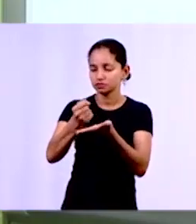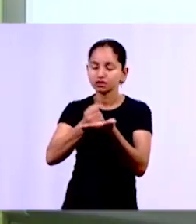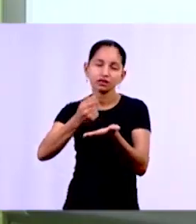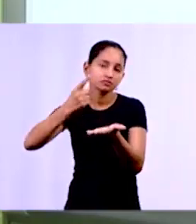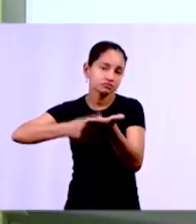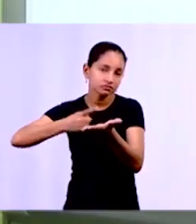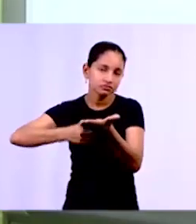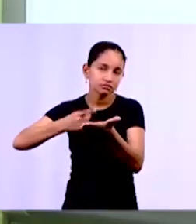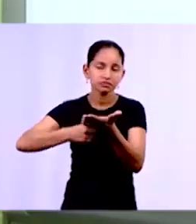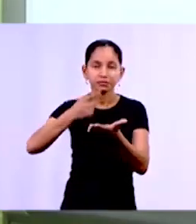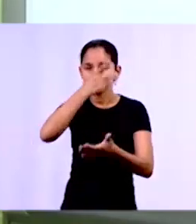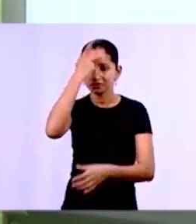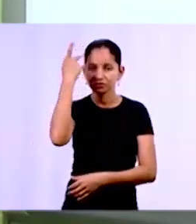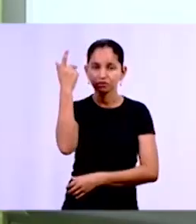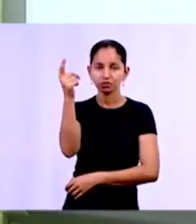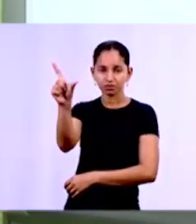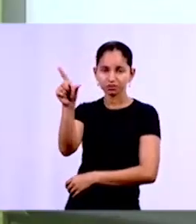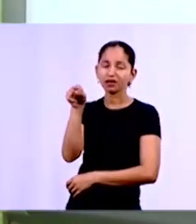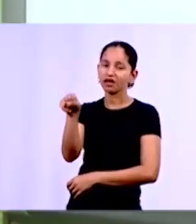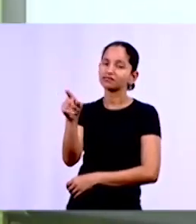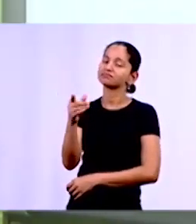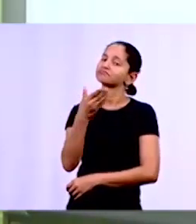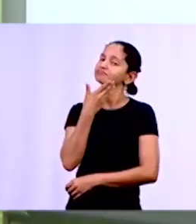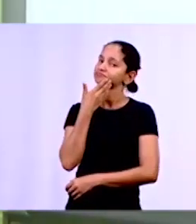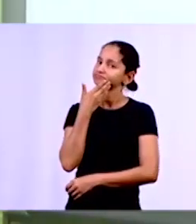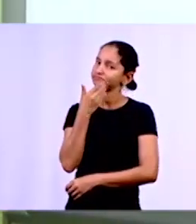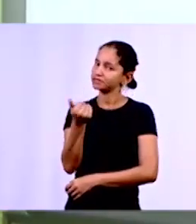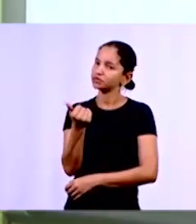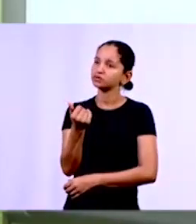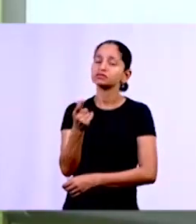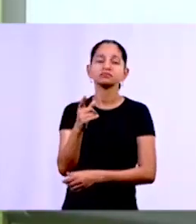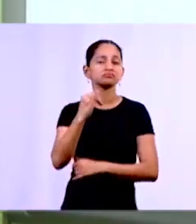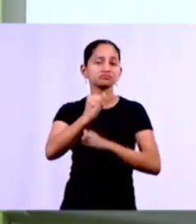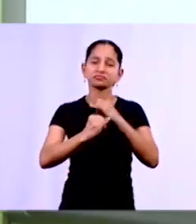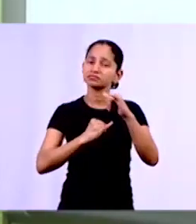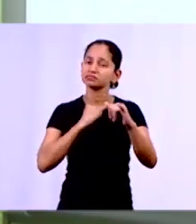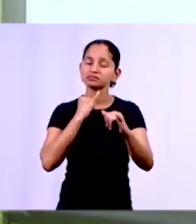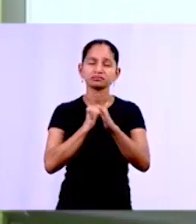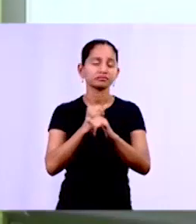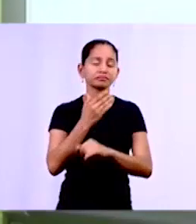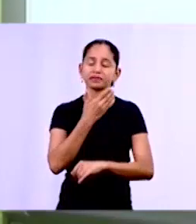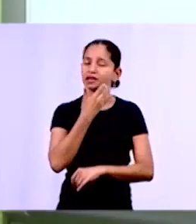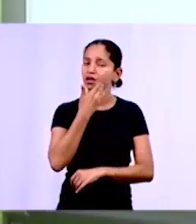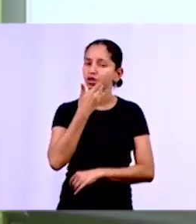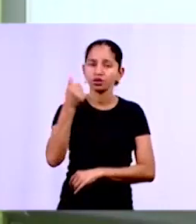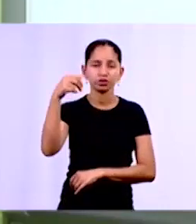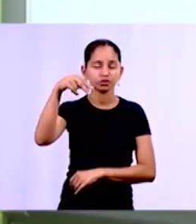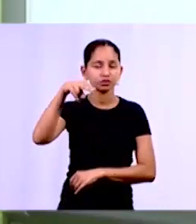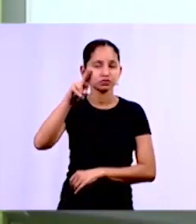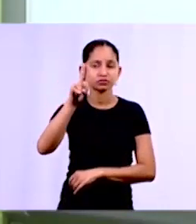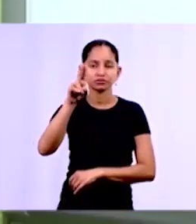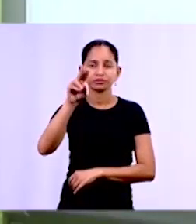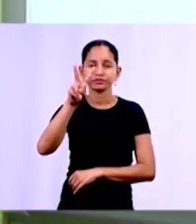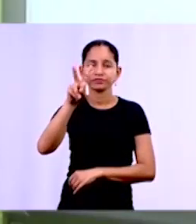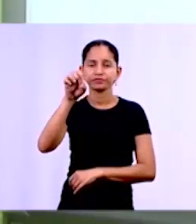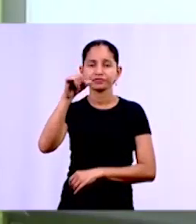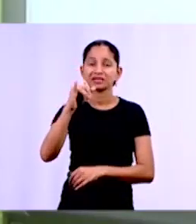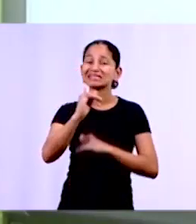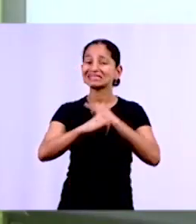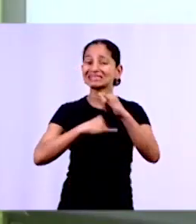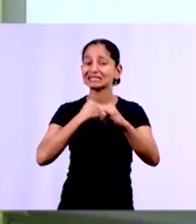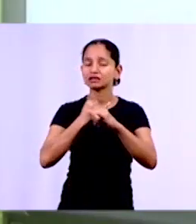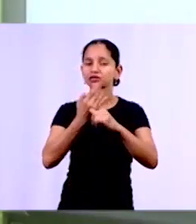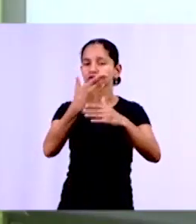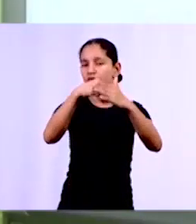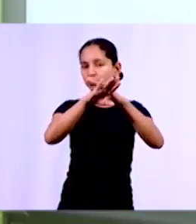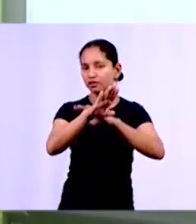aqui na sua empresa, você pega esse computador e coloca na nuvem. Não, meu computador está lá na nuvem. Então não vai ter problema.